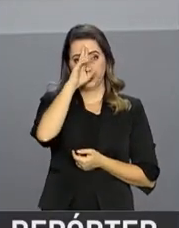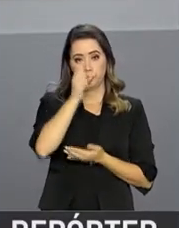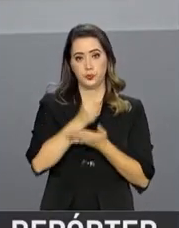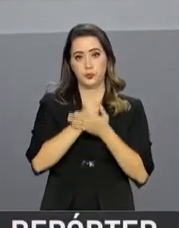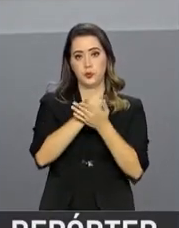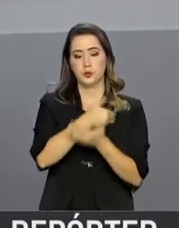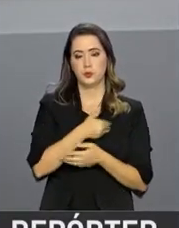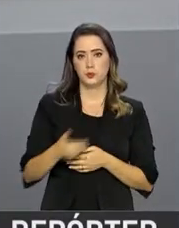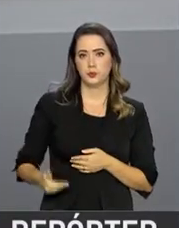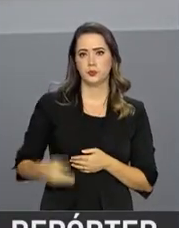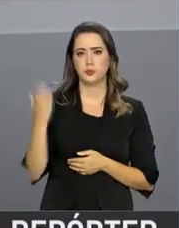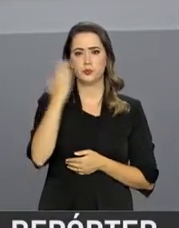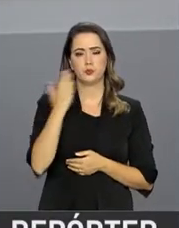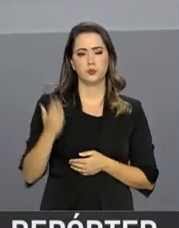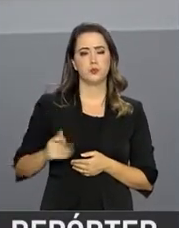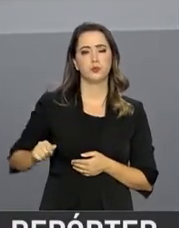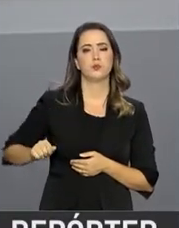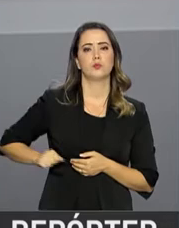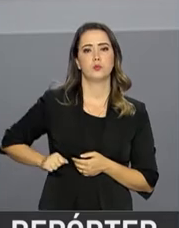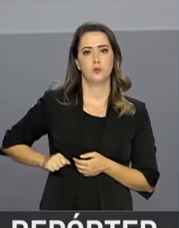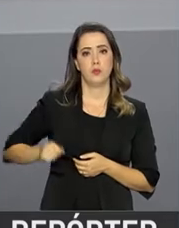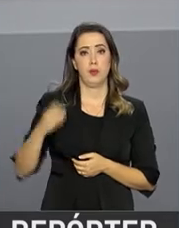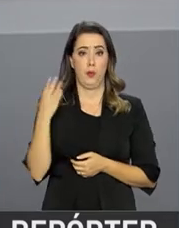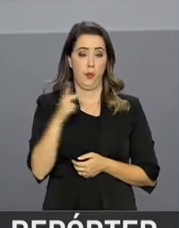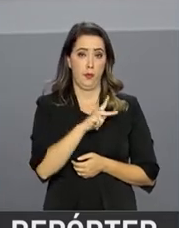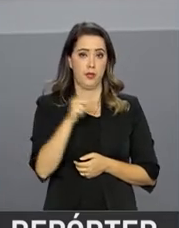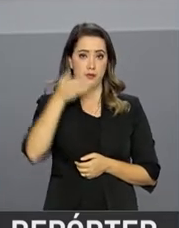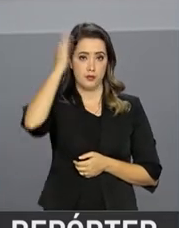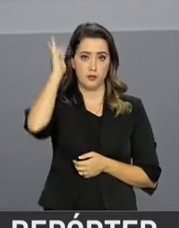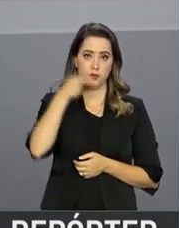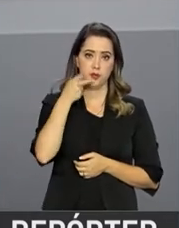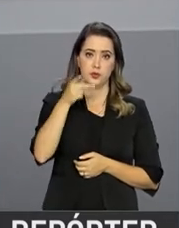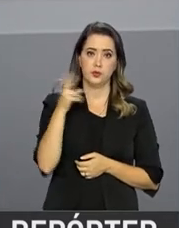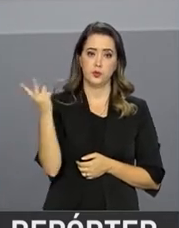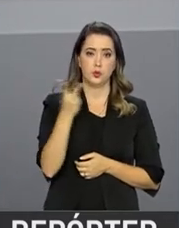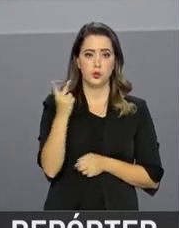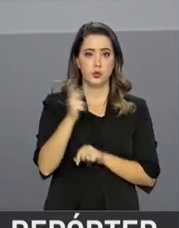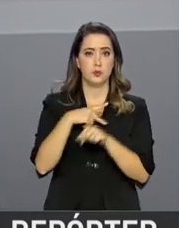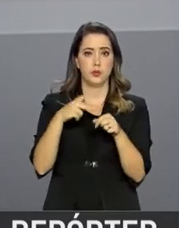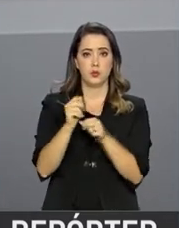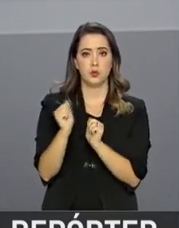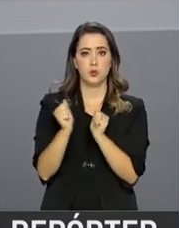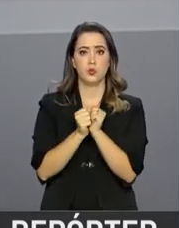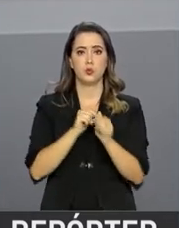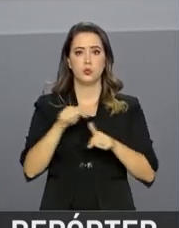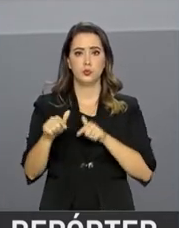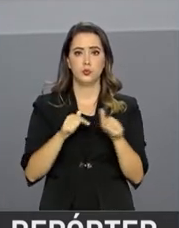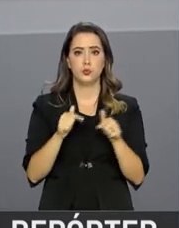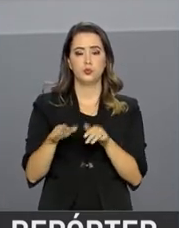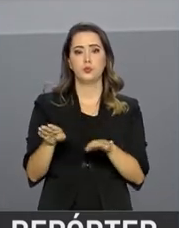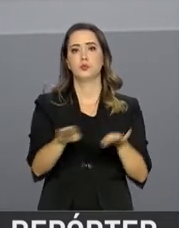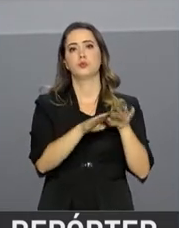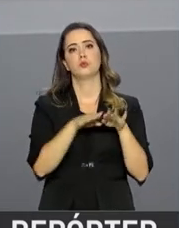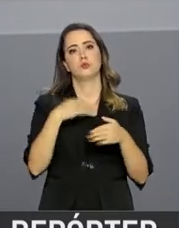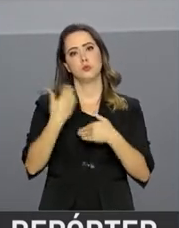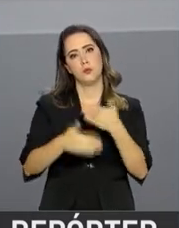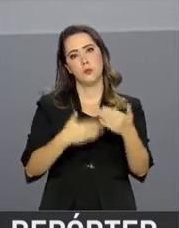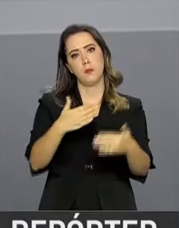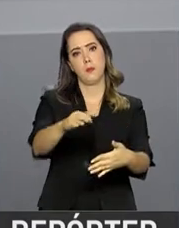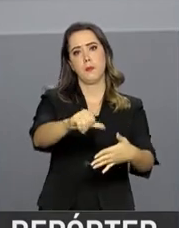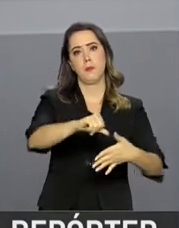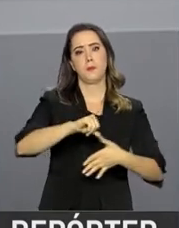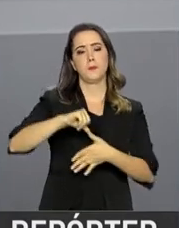pelo governo brasileiro no itamaraty o presidente temer disse que os dois países vêm trabalhando juntos pela democracia